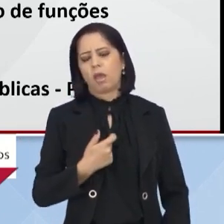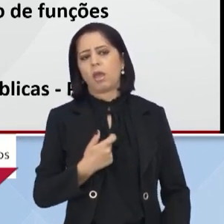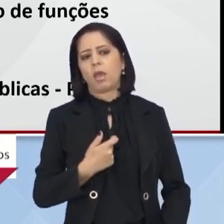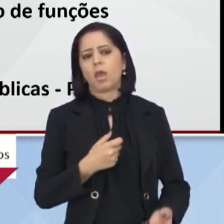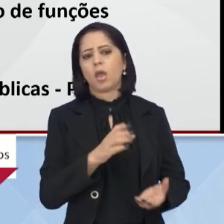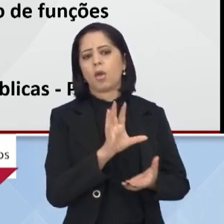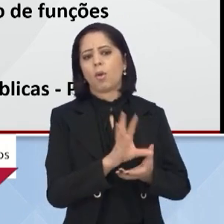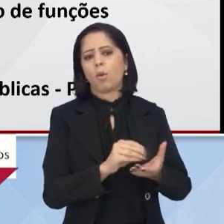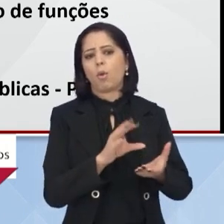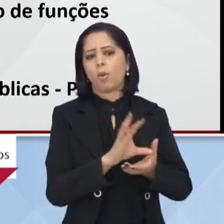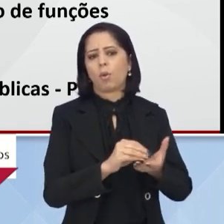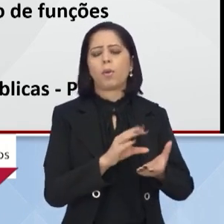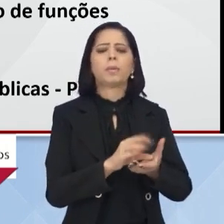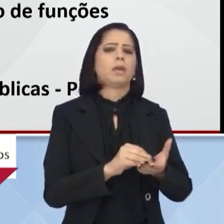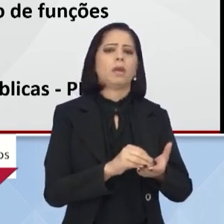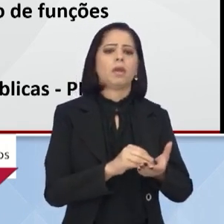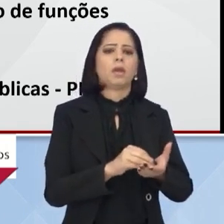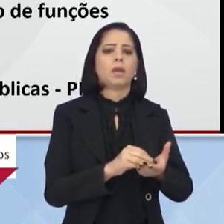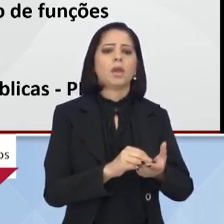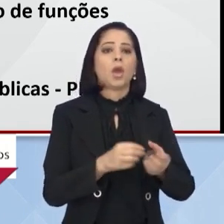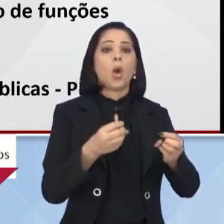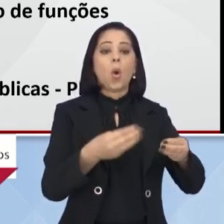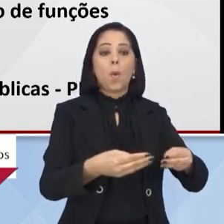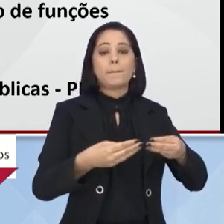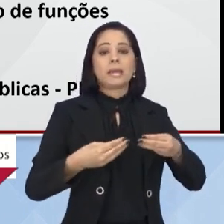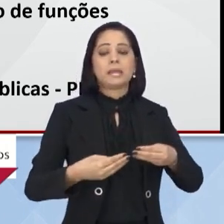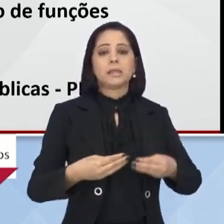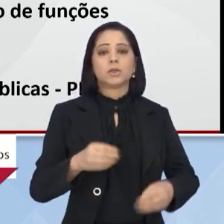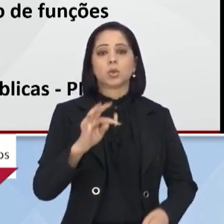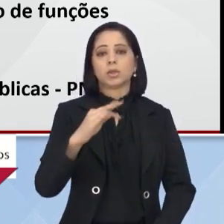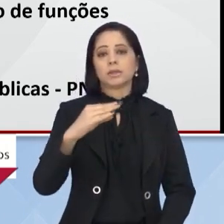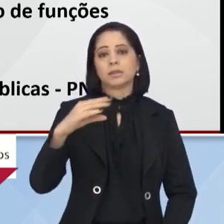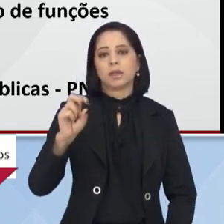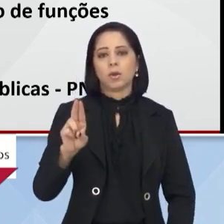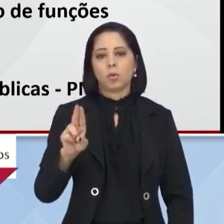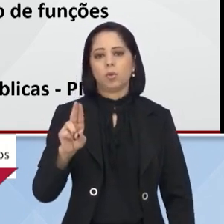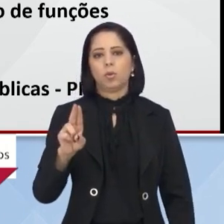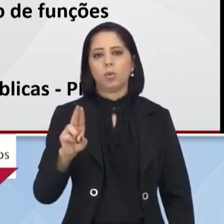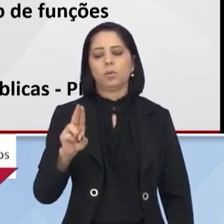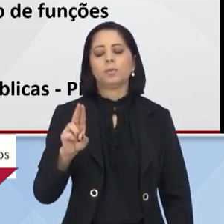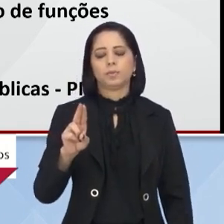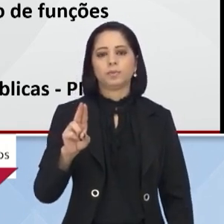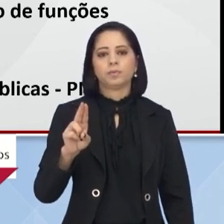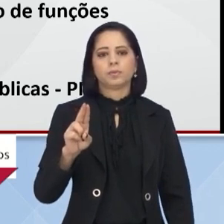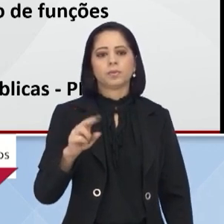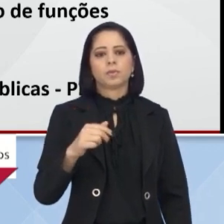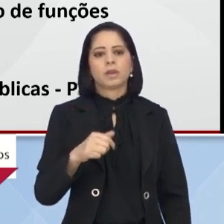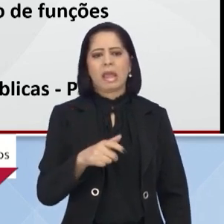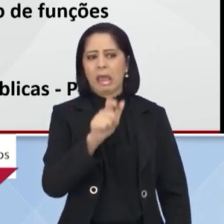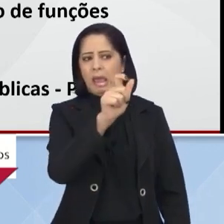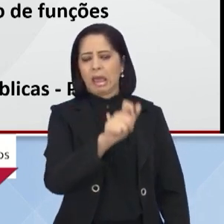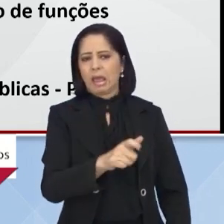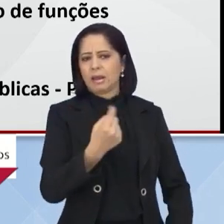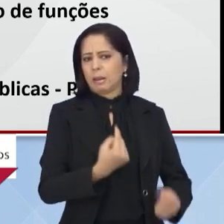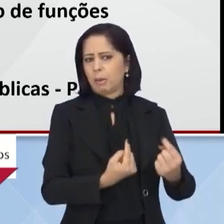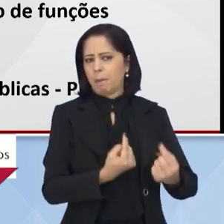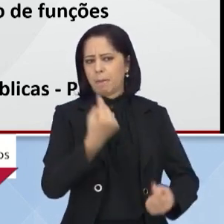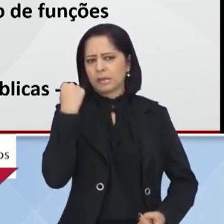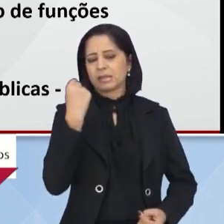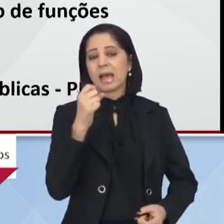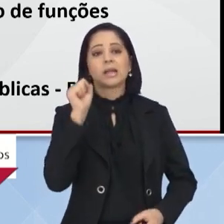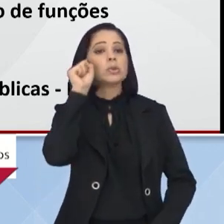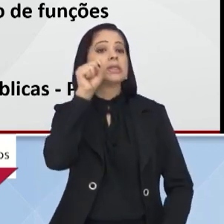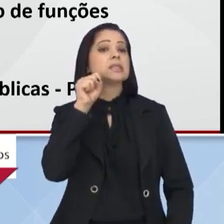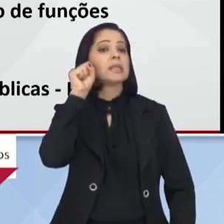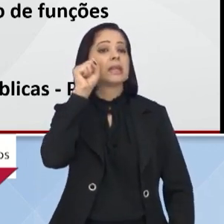TCU António Anastasia que como na época em que era Senador ele ele foi o relator da da lei de licitações